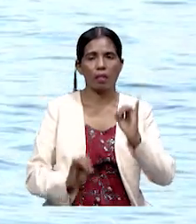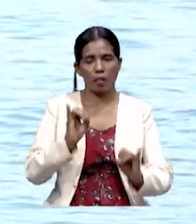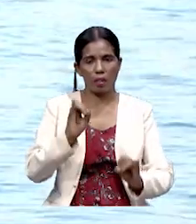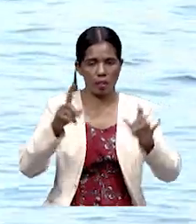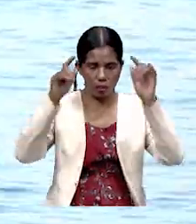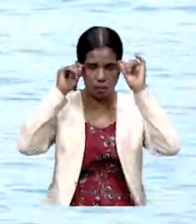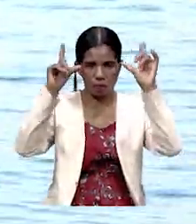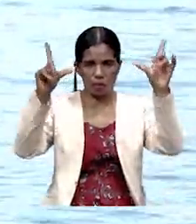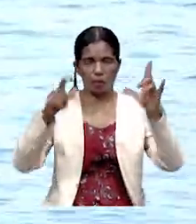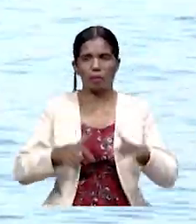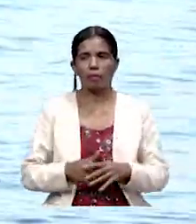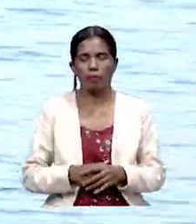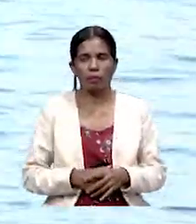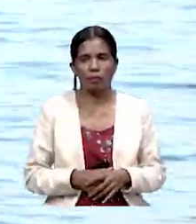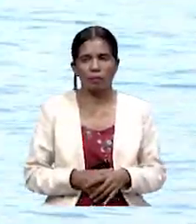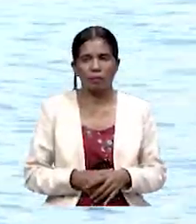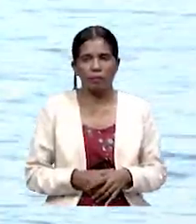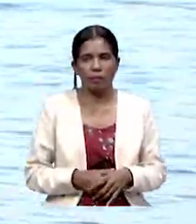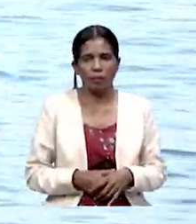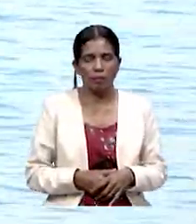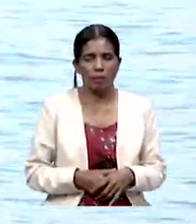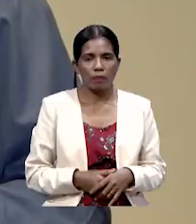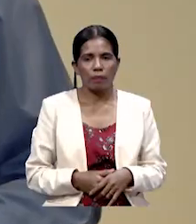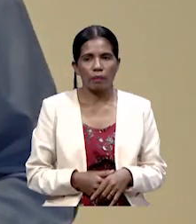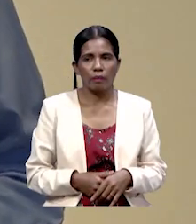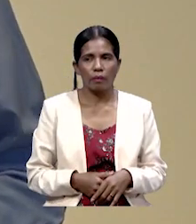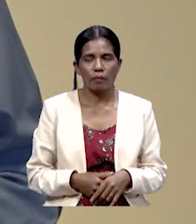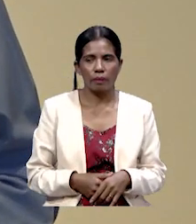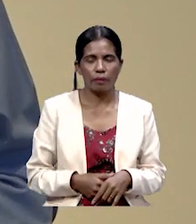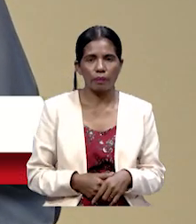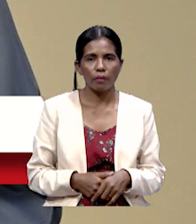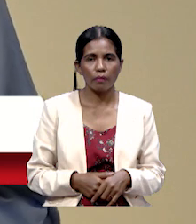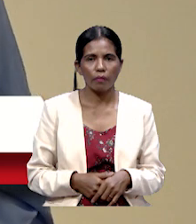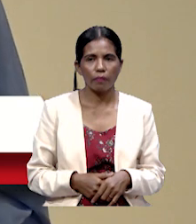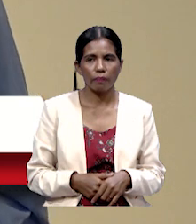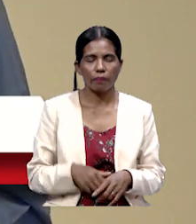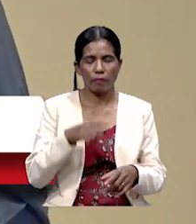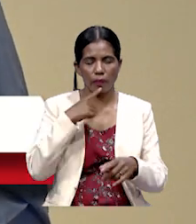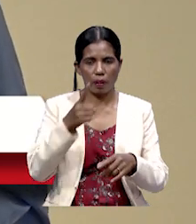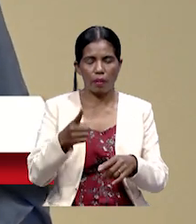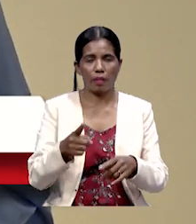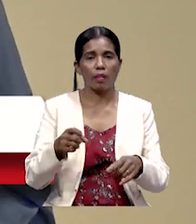Timor-Leste. Bem, é um elemento fundamental da construção da identidade